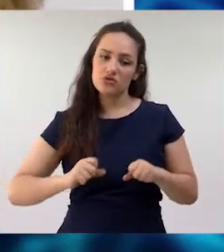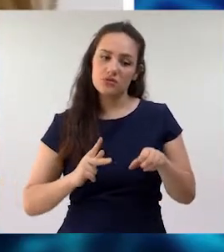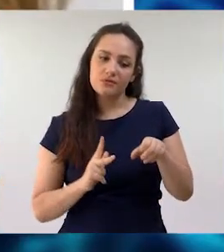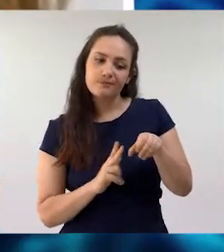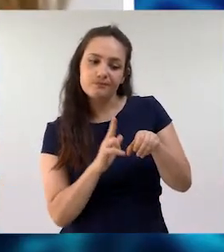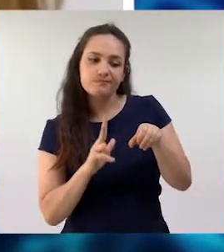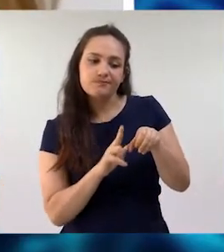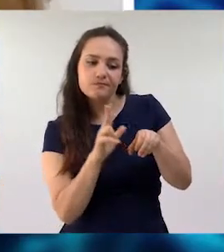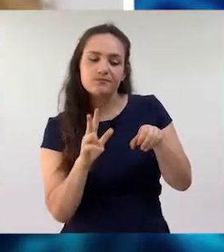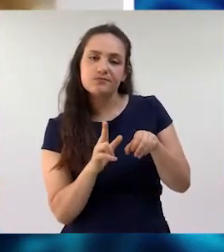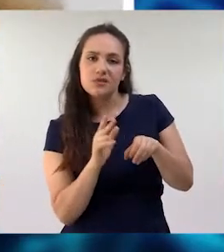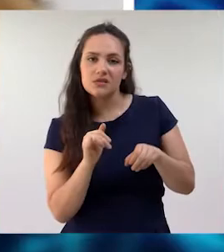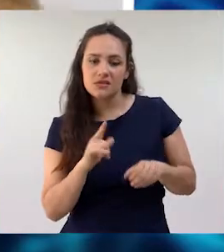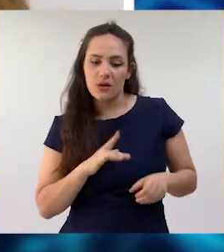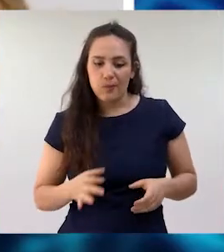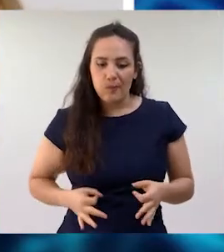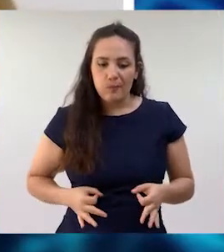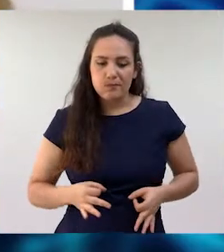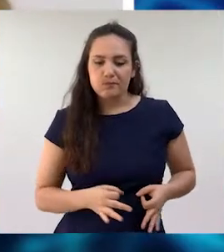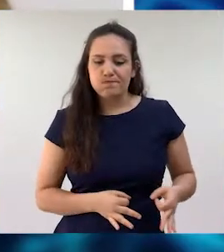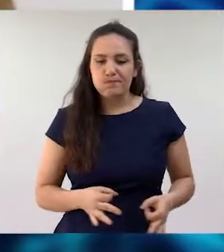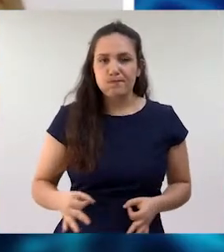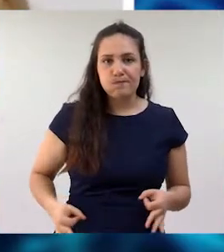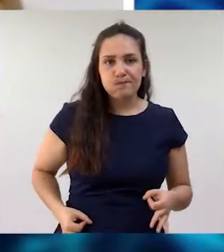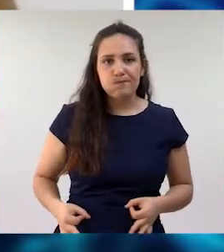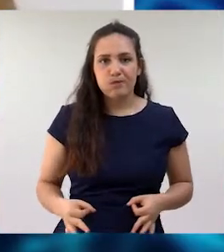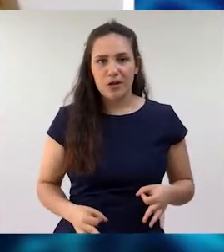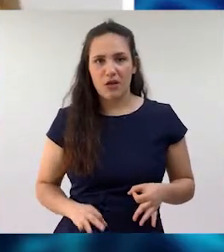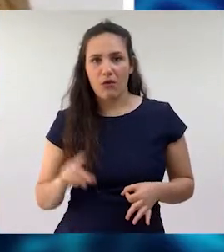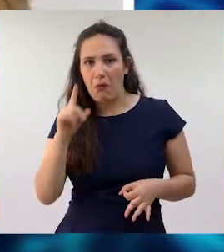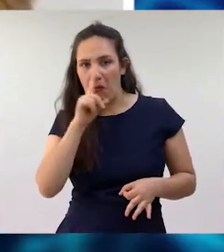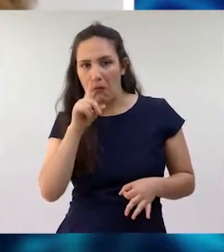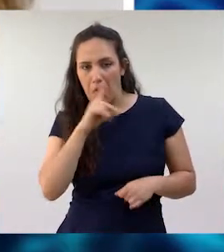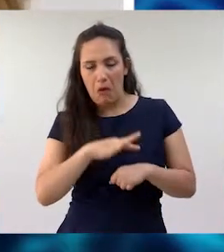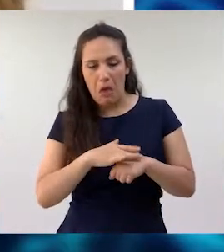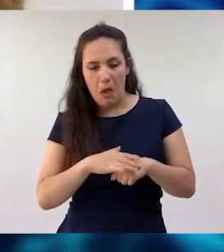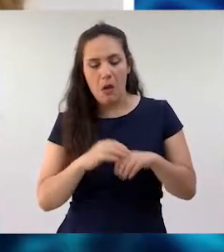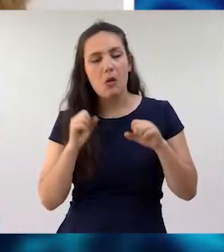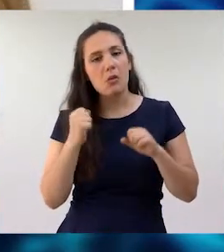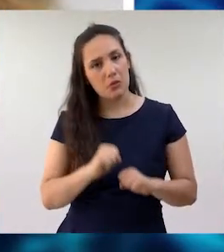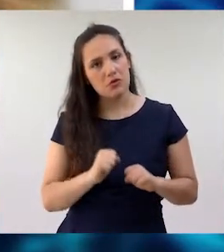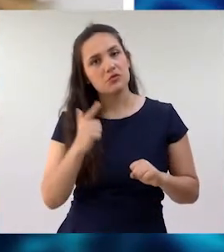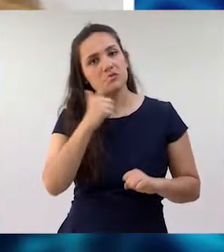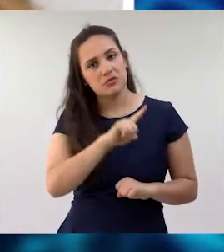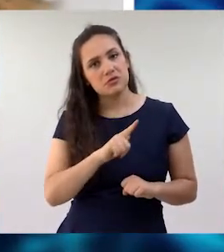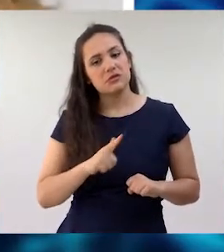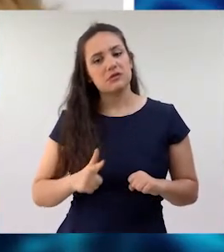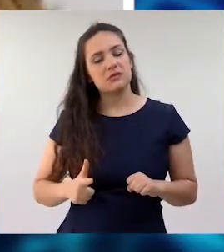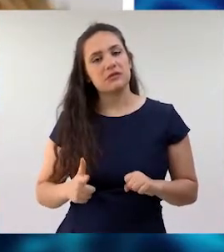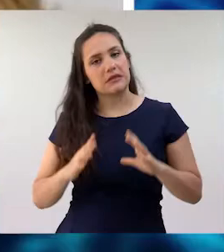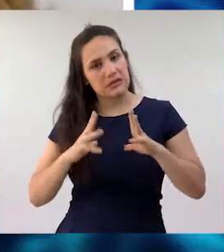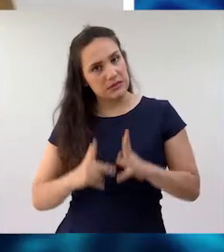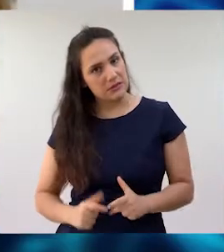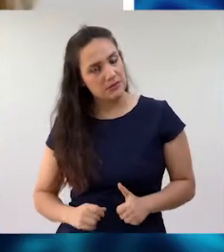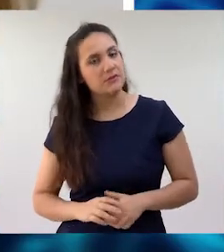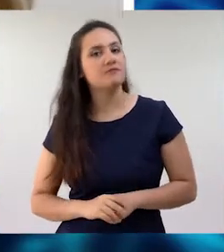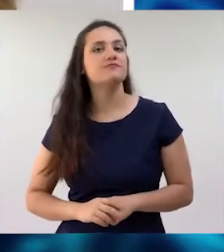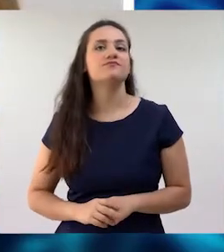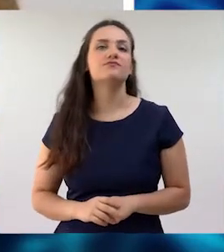que precedem o câncer e lesões malignas, câncer, numa fase inicial.